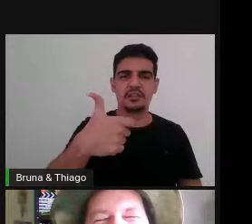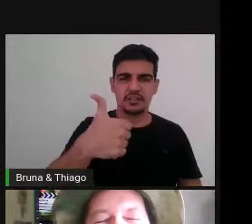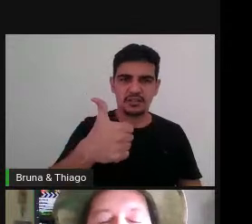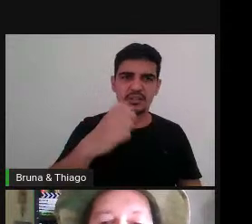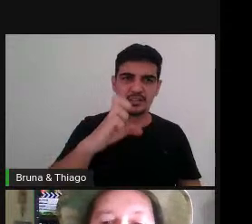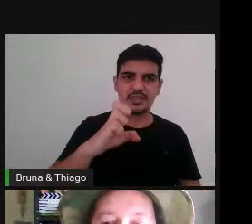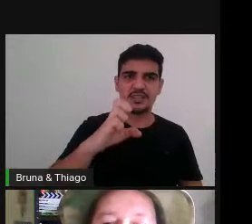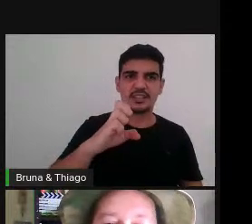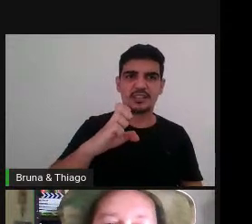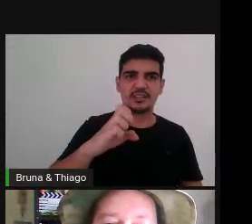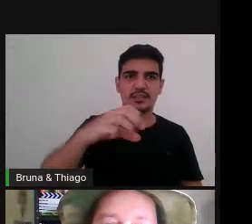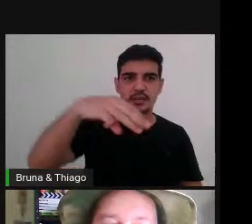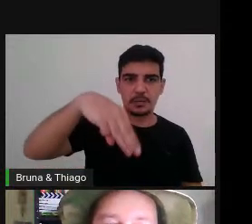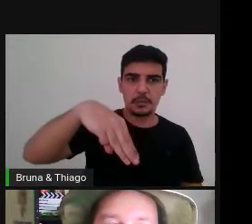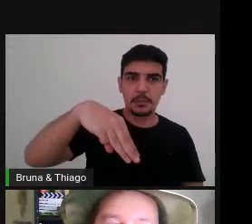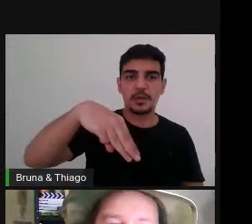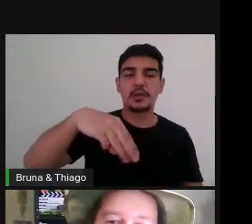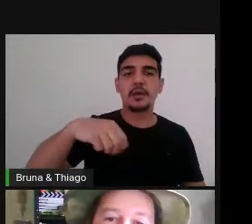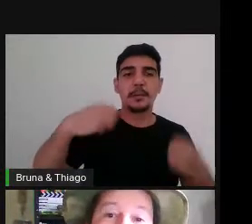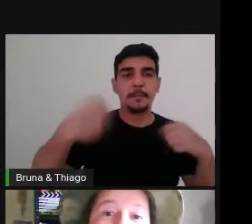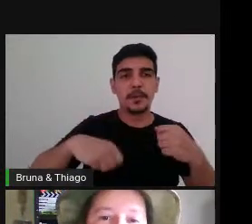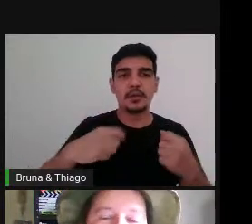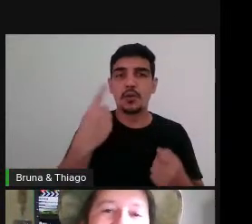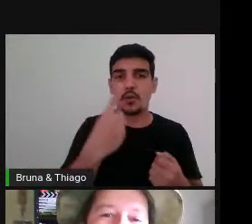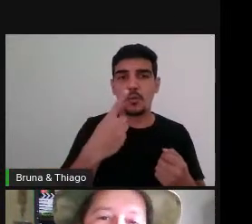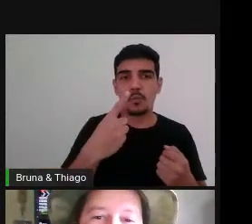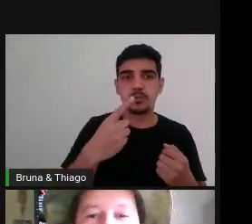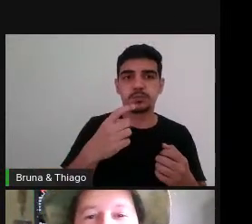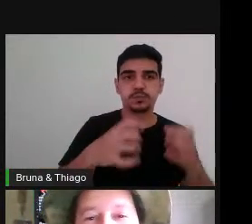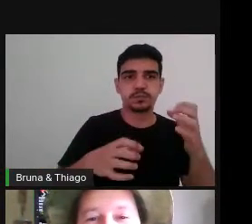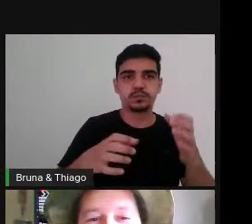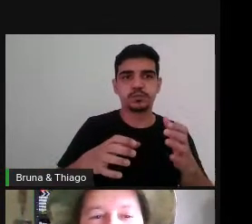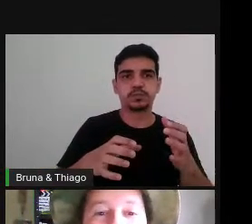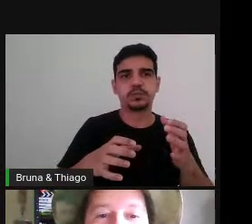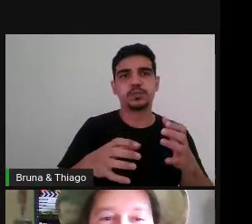precisou de um caminhão para transportar ela, né, realmente teve aí